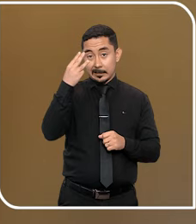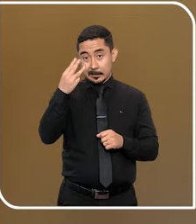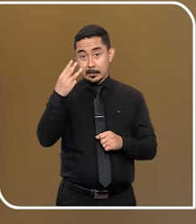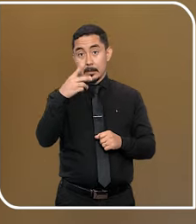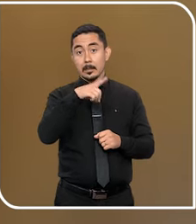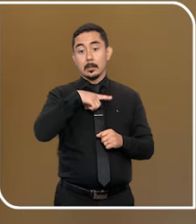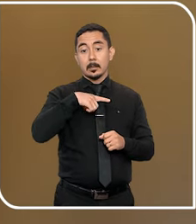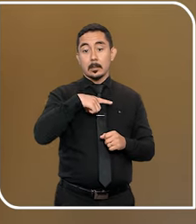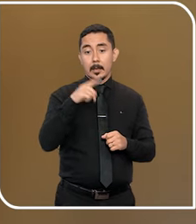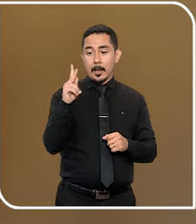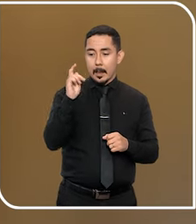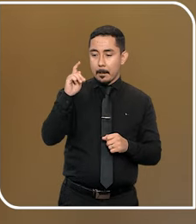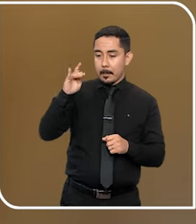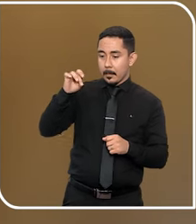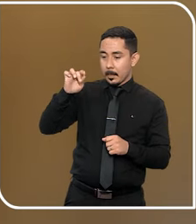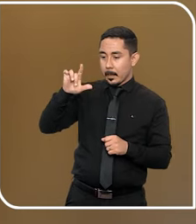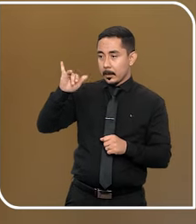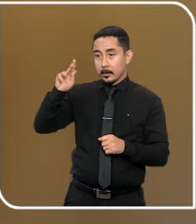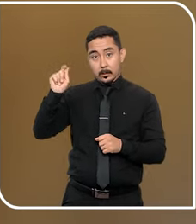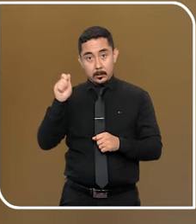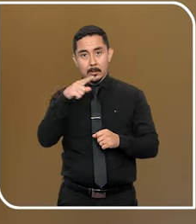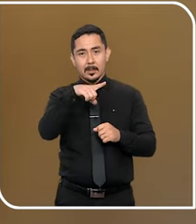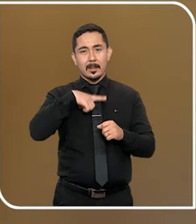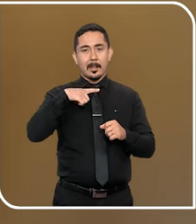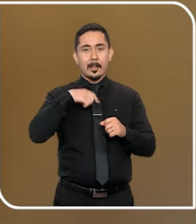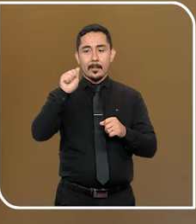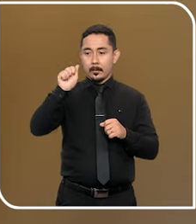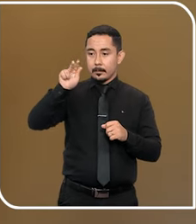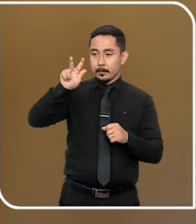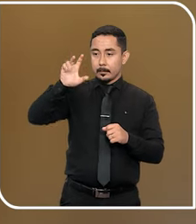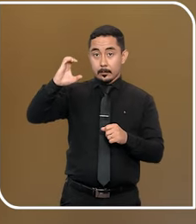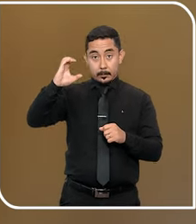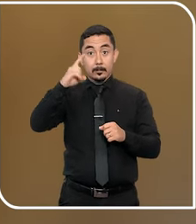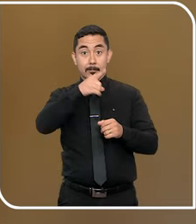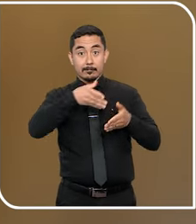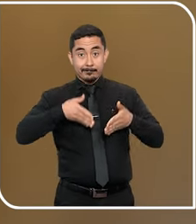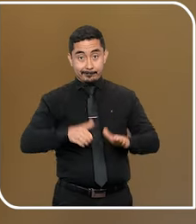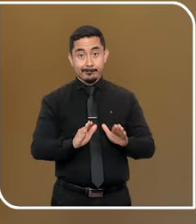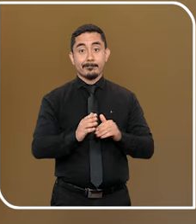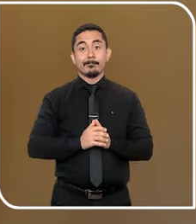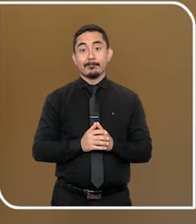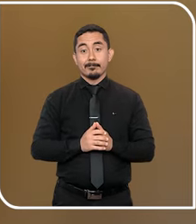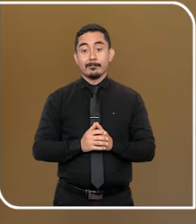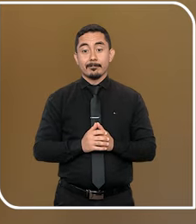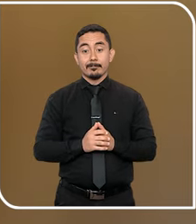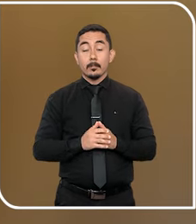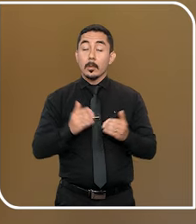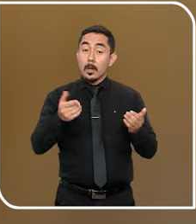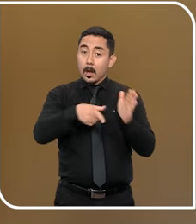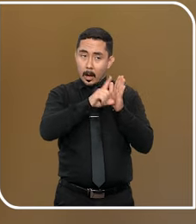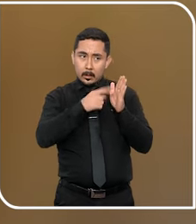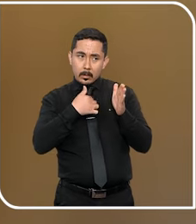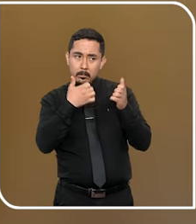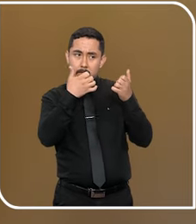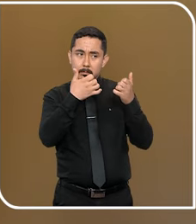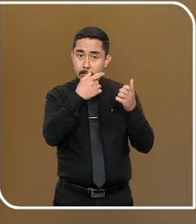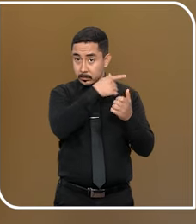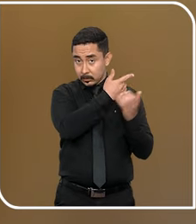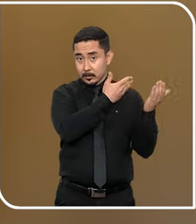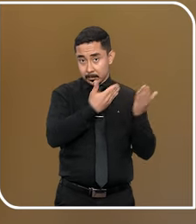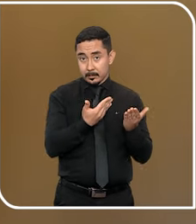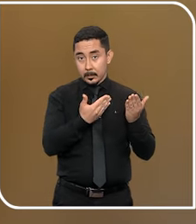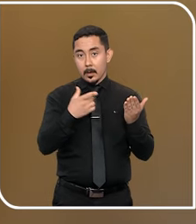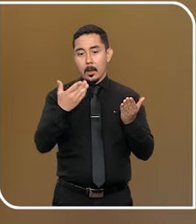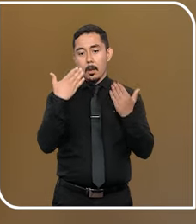tem tem uma hemiplegia sequela de um AVC sofrido no Nascimento antes de passar a palavra a Isa eu apresento